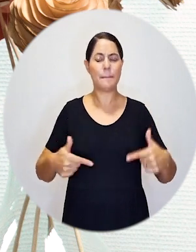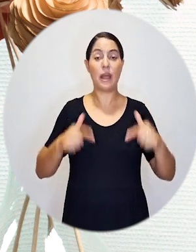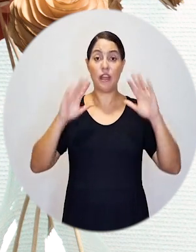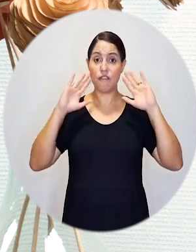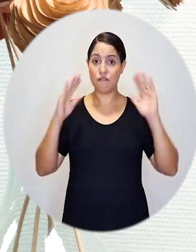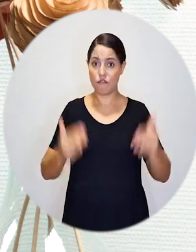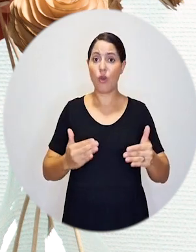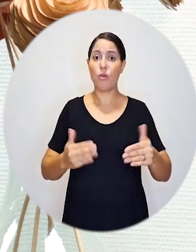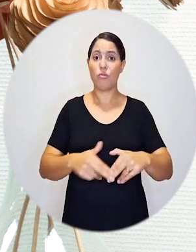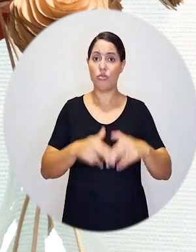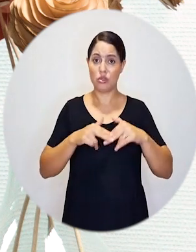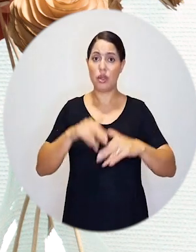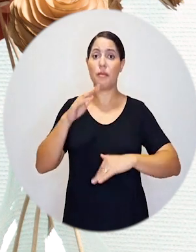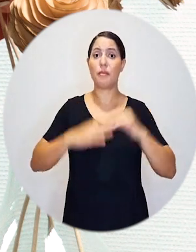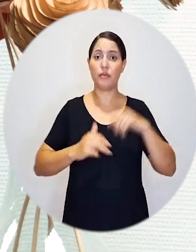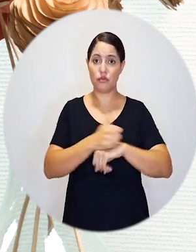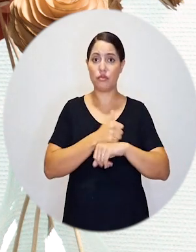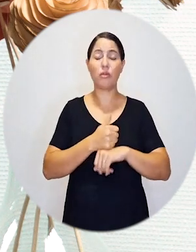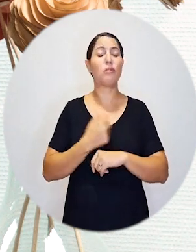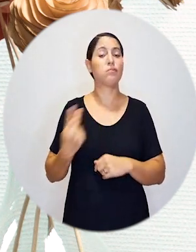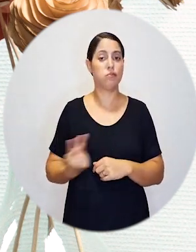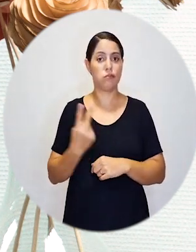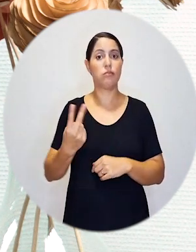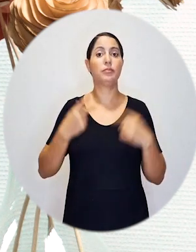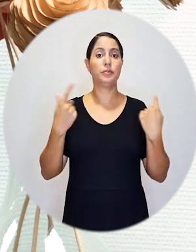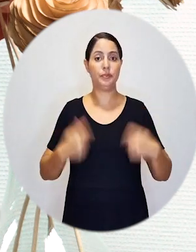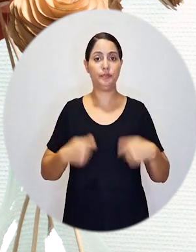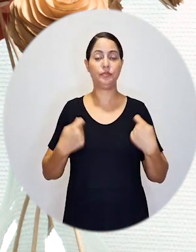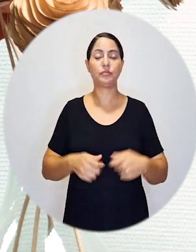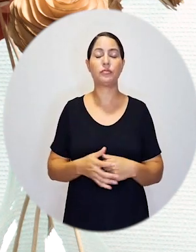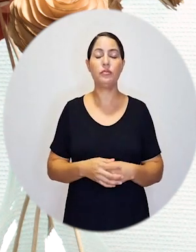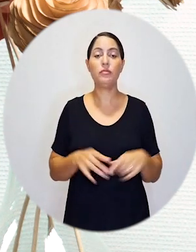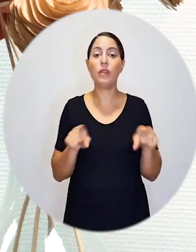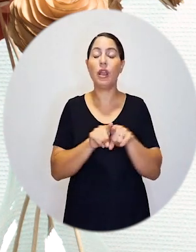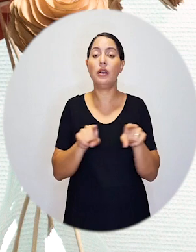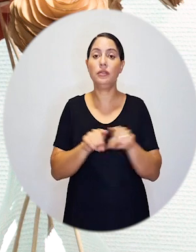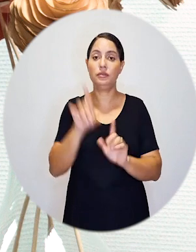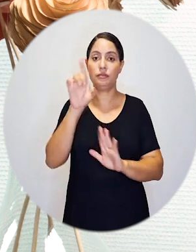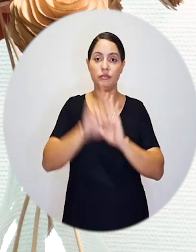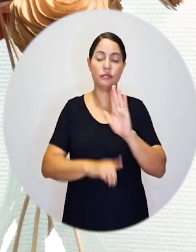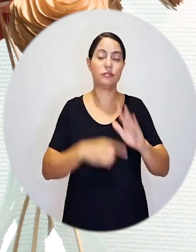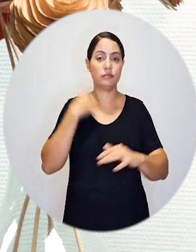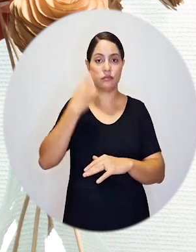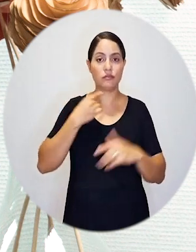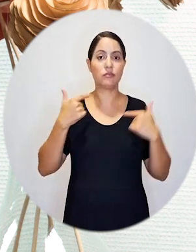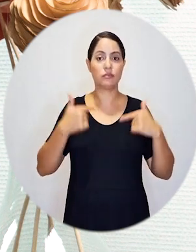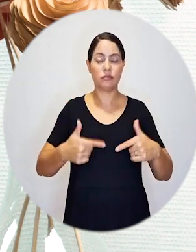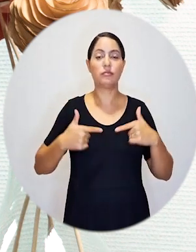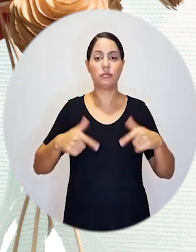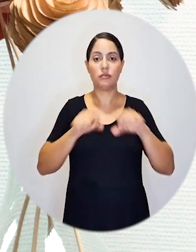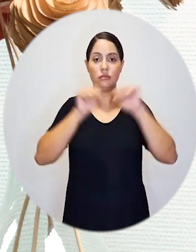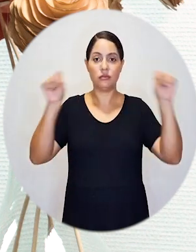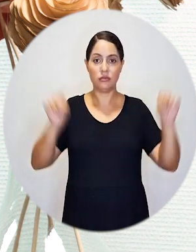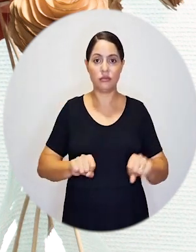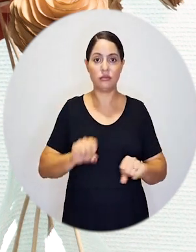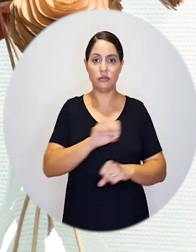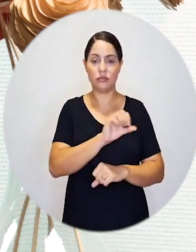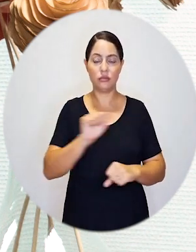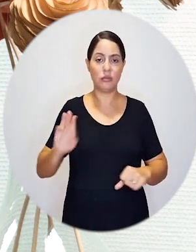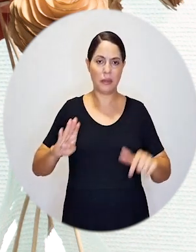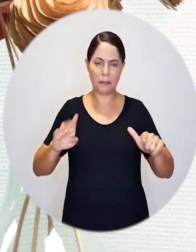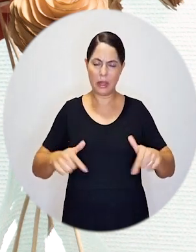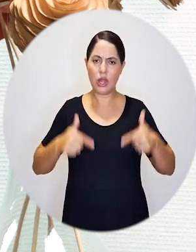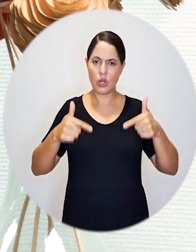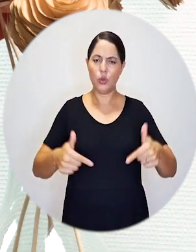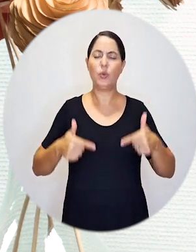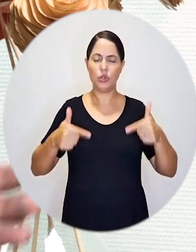mais estarmos focados nessa valorização profissional. E um outro foco também, obviamente, é a luta pelas prerrogativas, uma luta constante do sistema OAB,